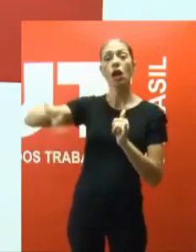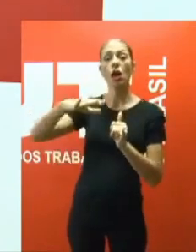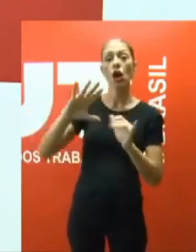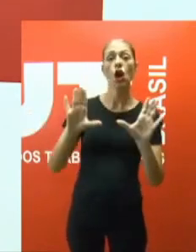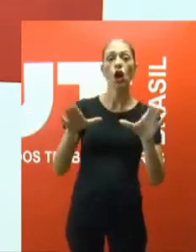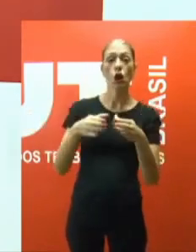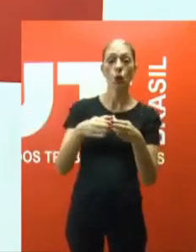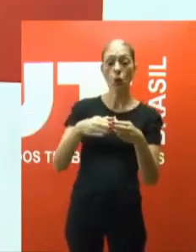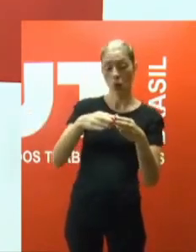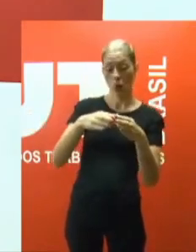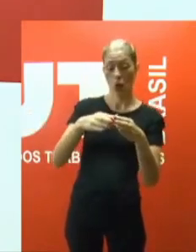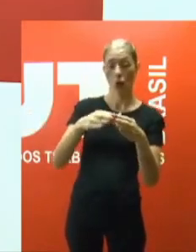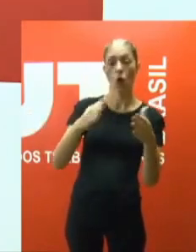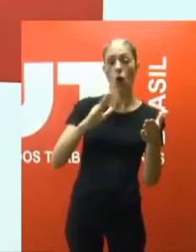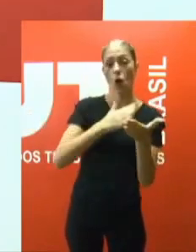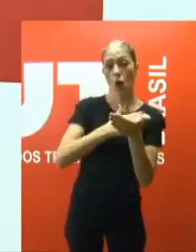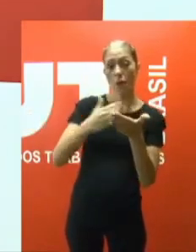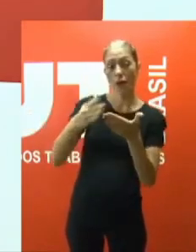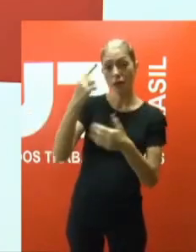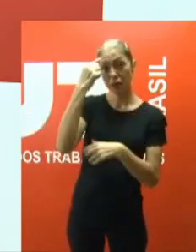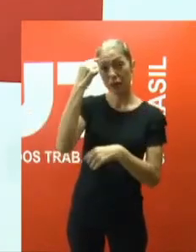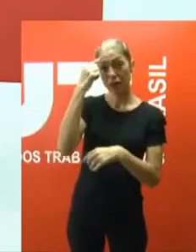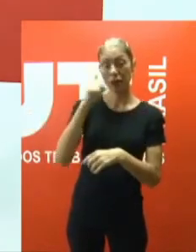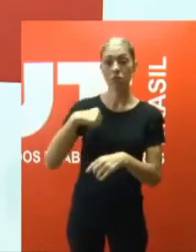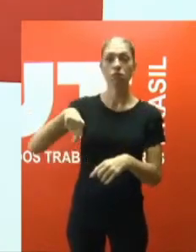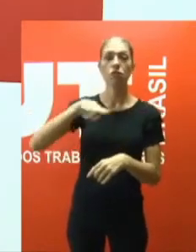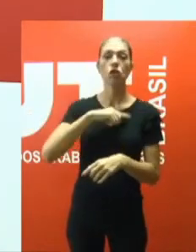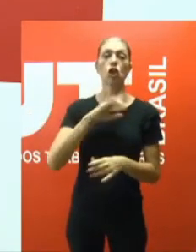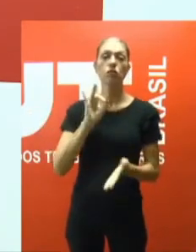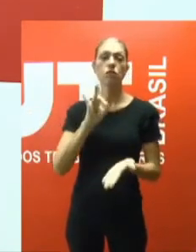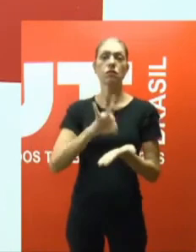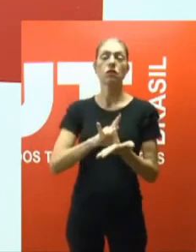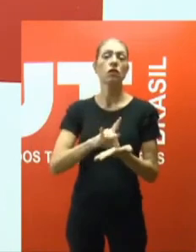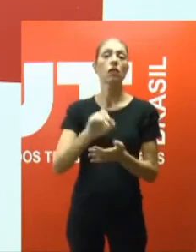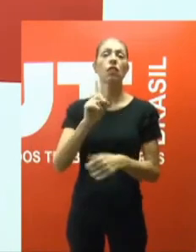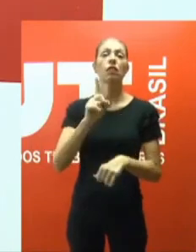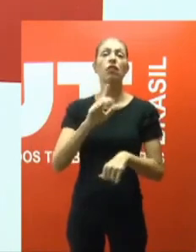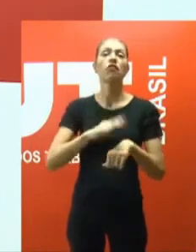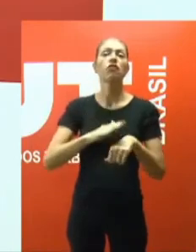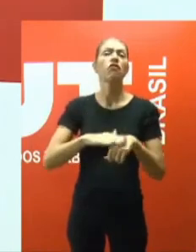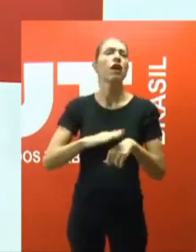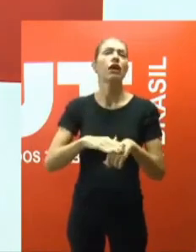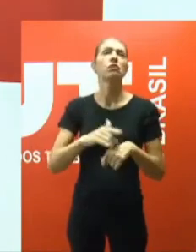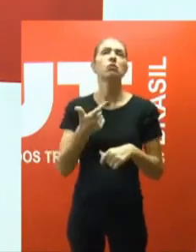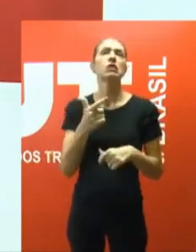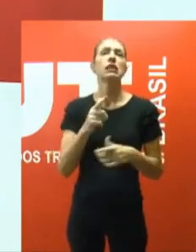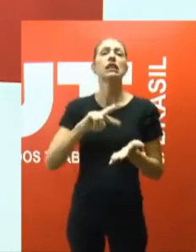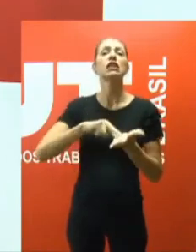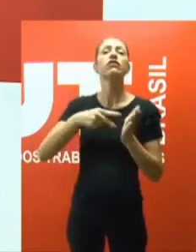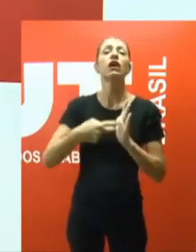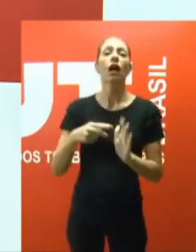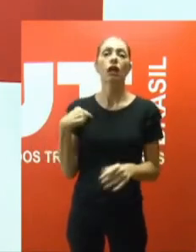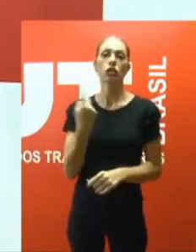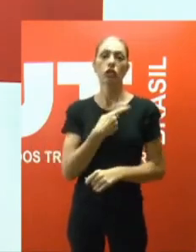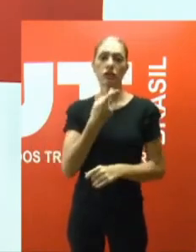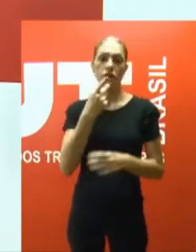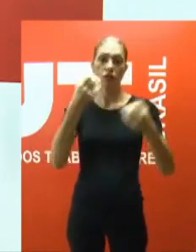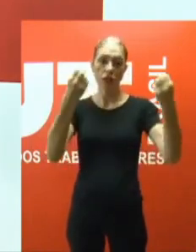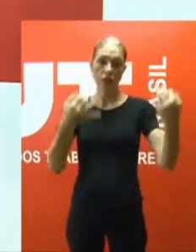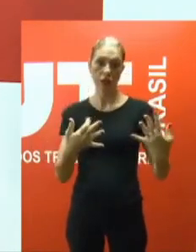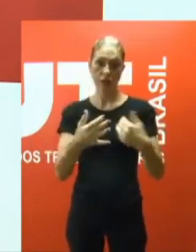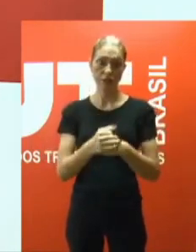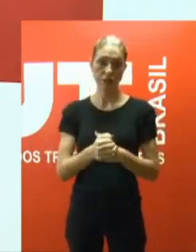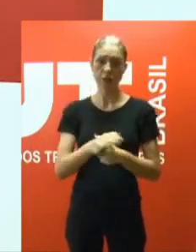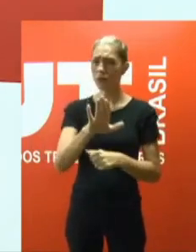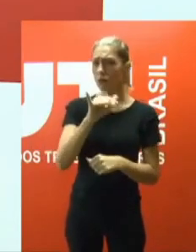massas e as massas vão achando que a gente efetivamente não tem sentido o que a gente está falando. Eu vejo,